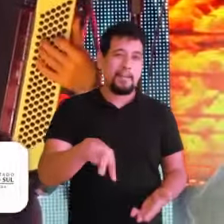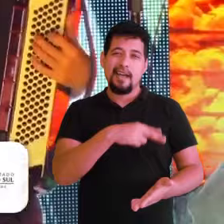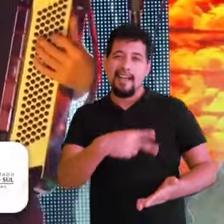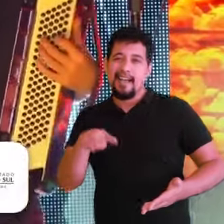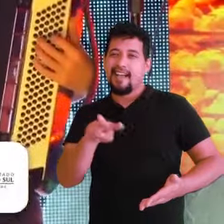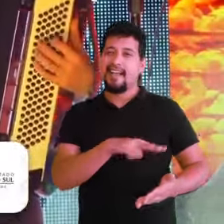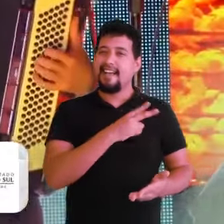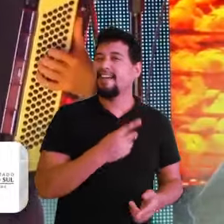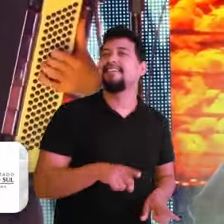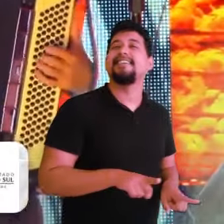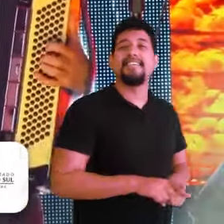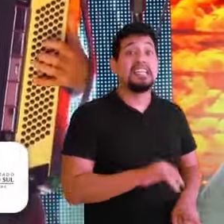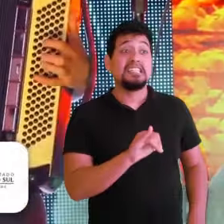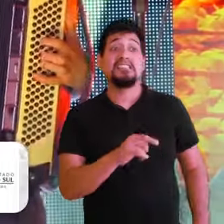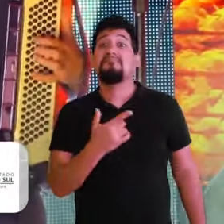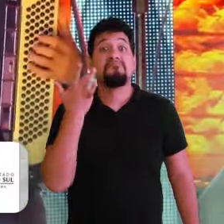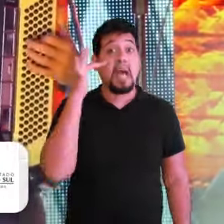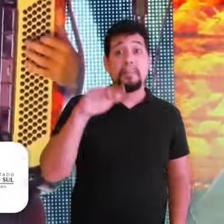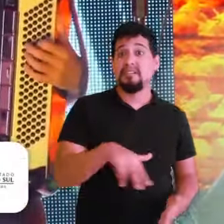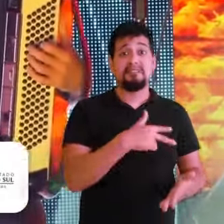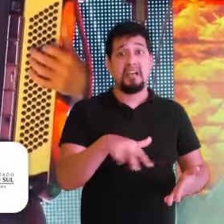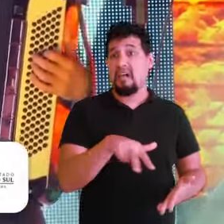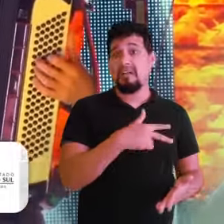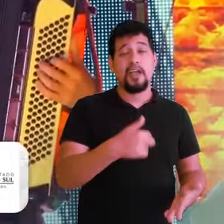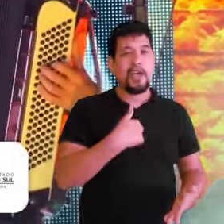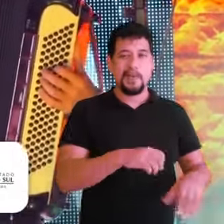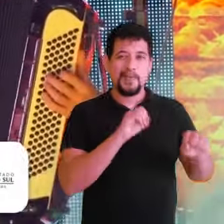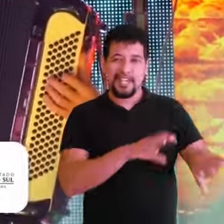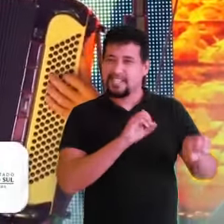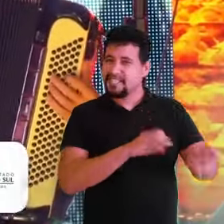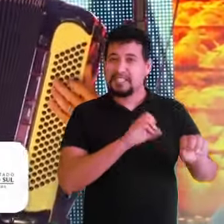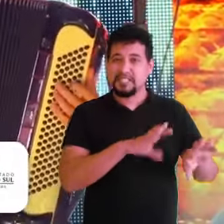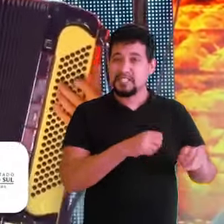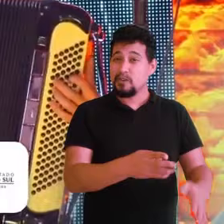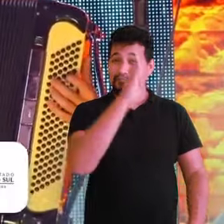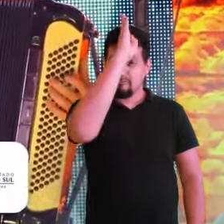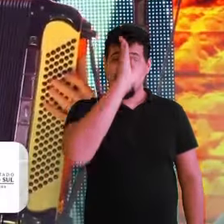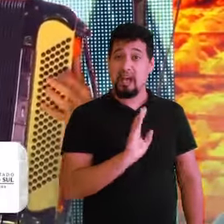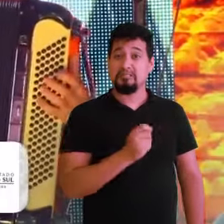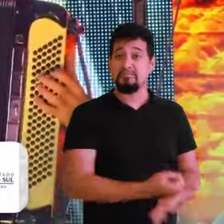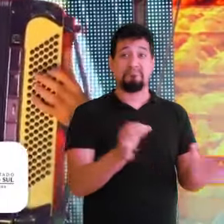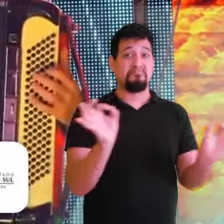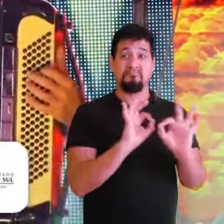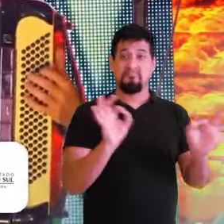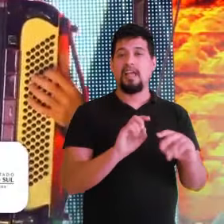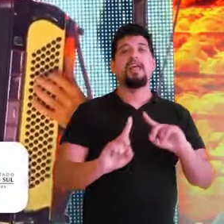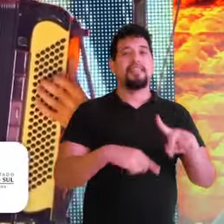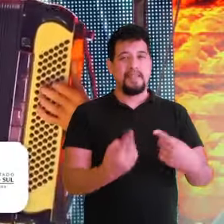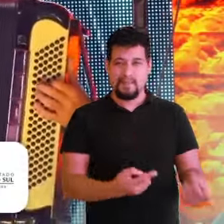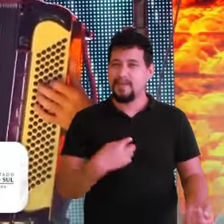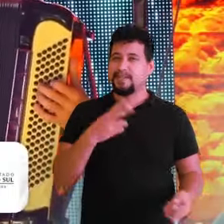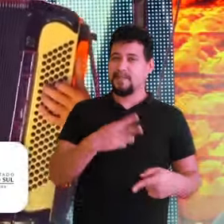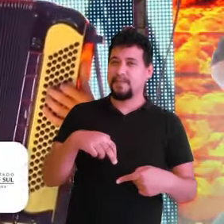souber dançar, ensino e não cobro nada. Depois que eu meto o cavalo, seja lá o que